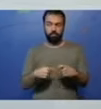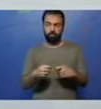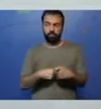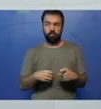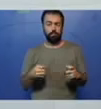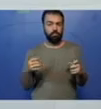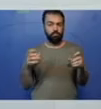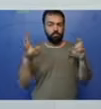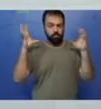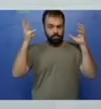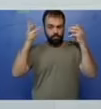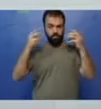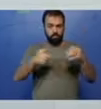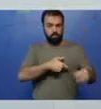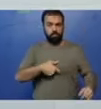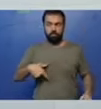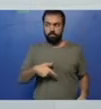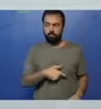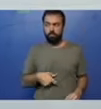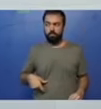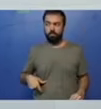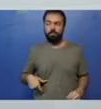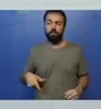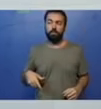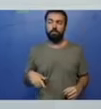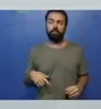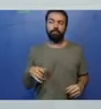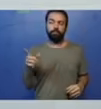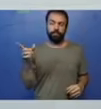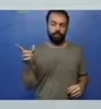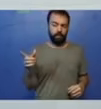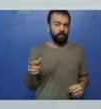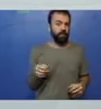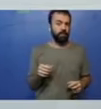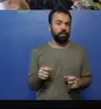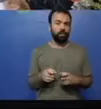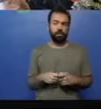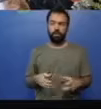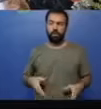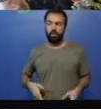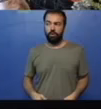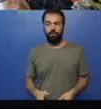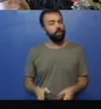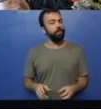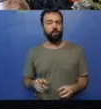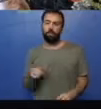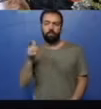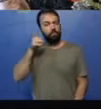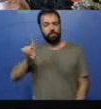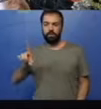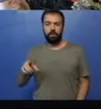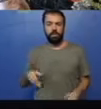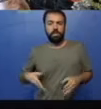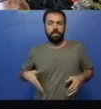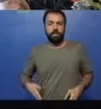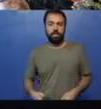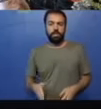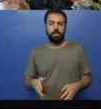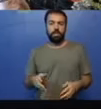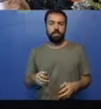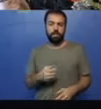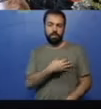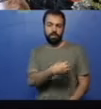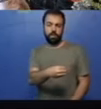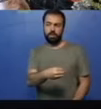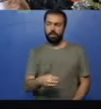obtemos o liger. Ambos estéreis, animais grandes, muito maiores do que os pais, animais dóceis,